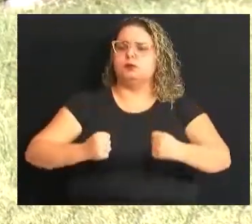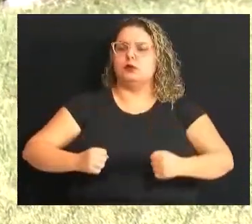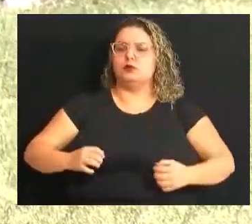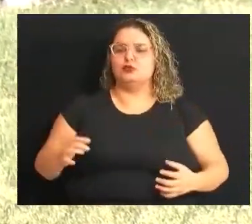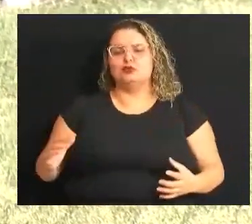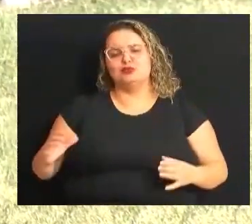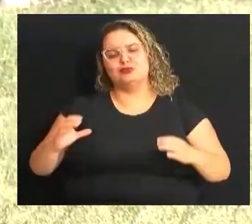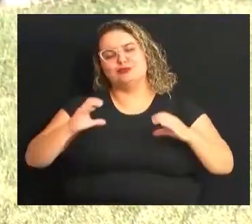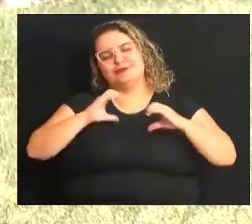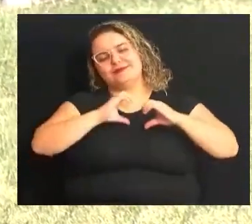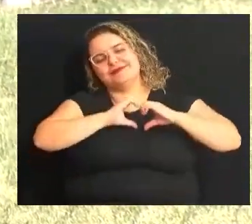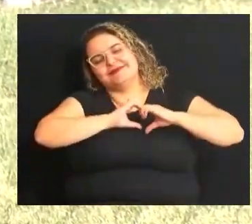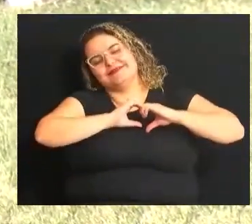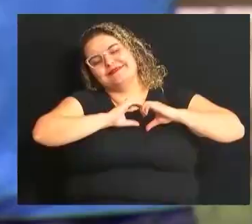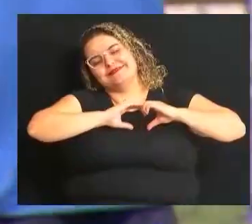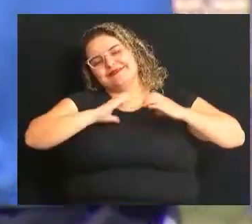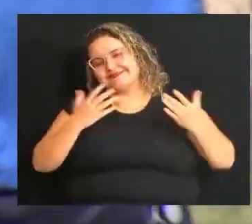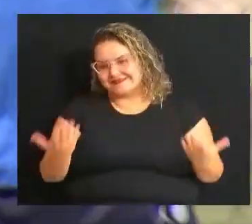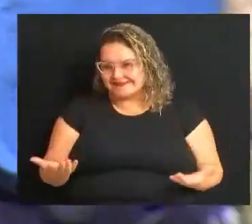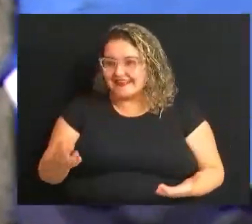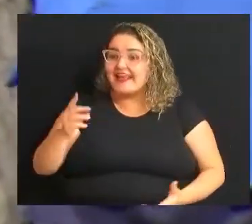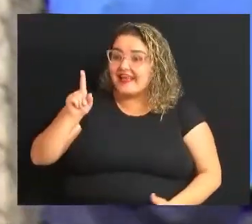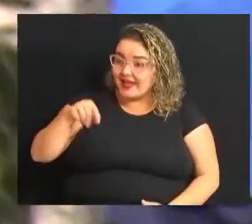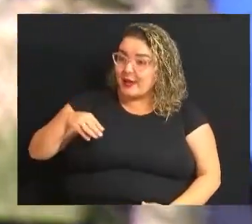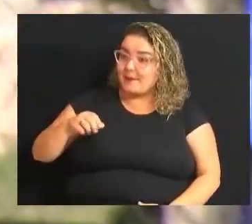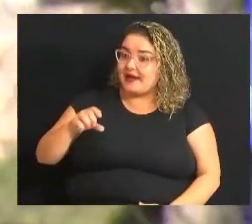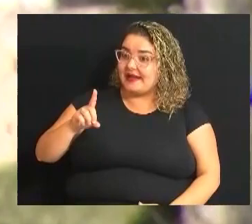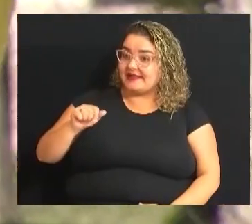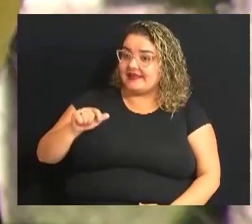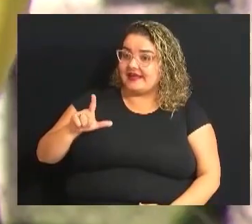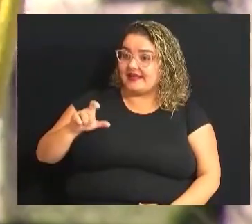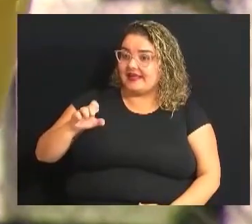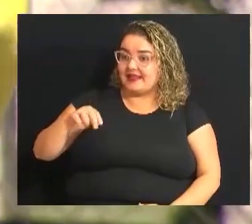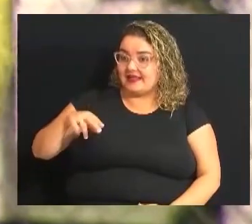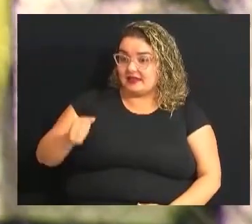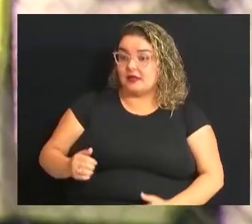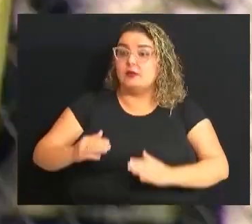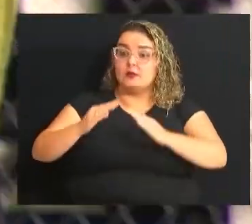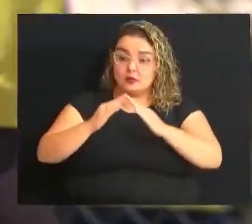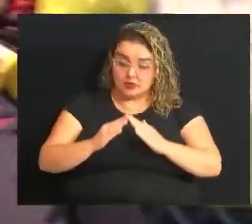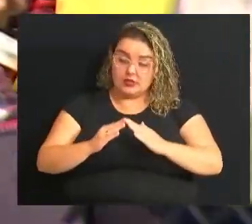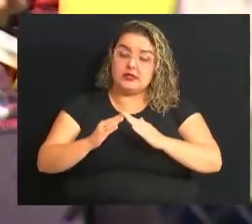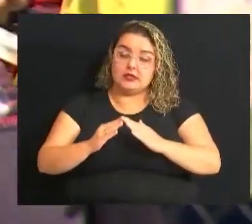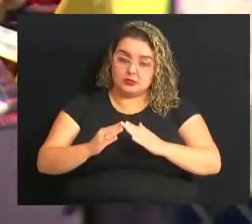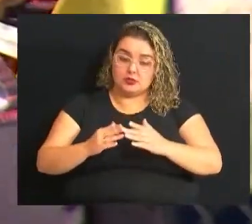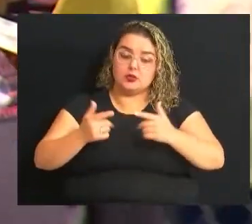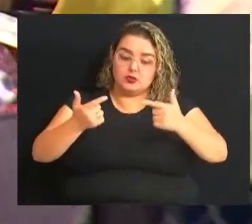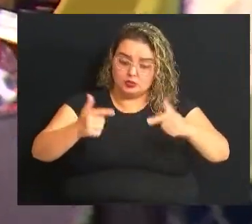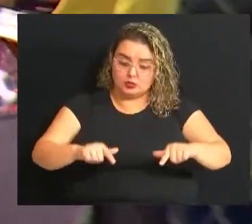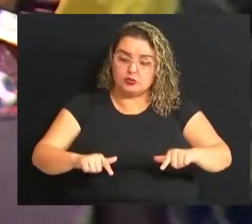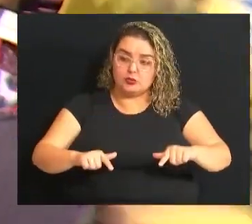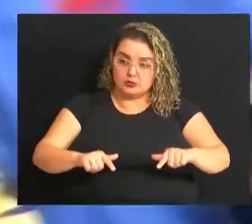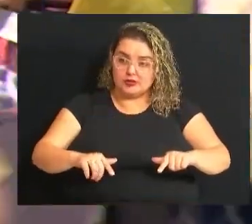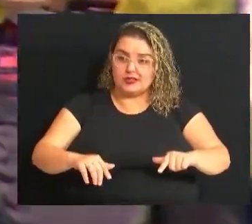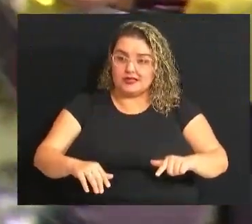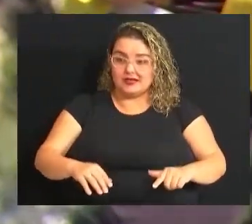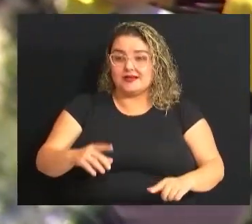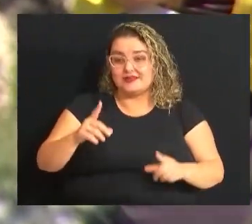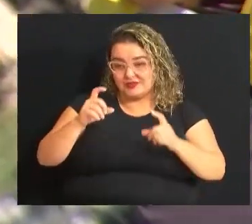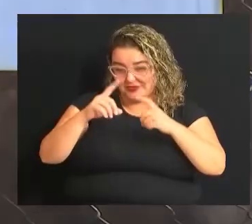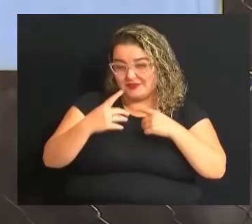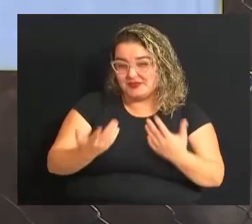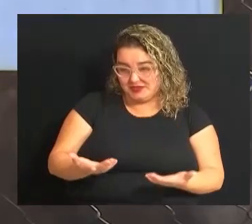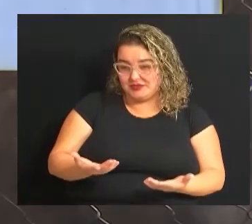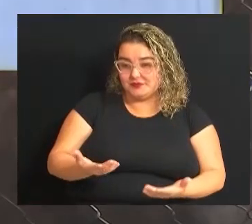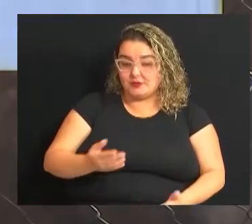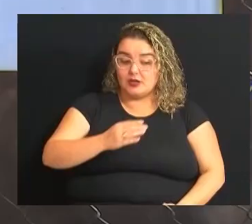no coração. Essa é a Madalena, moradora de uma região muito carente no distrito do Campo Grande, que criou o projeto que leva o